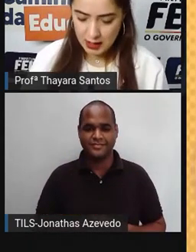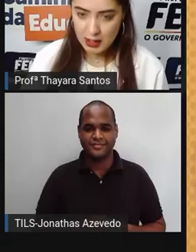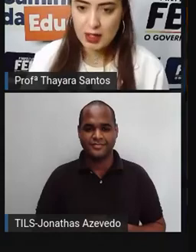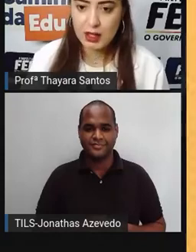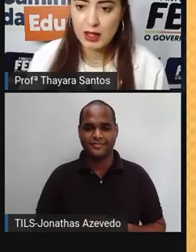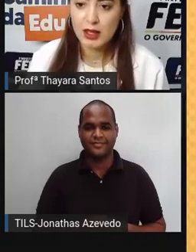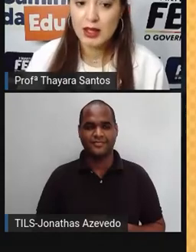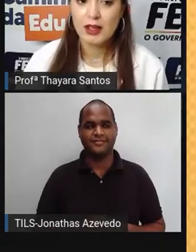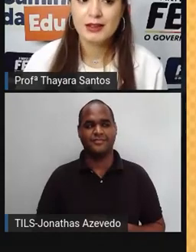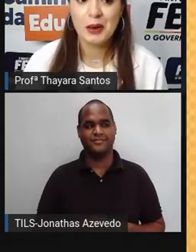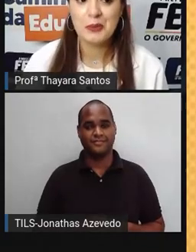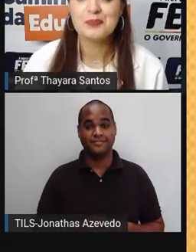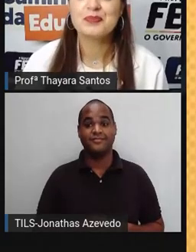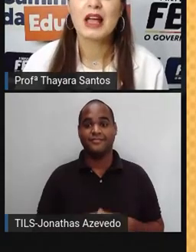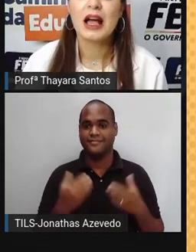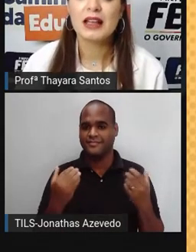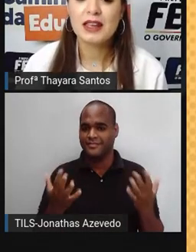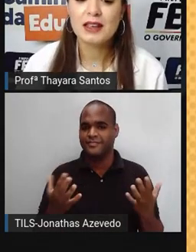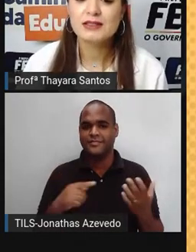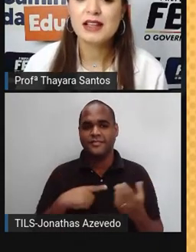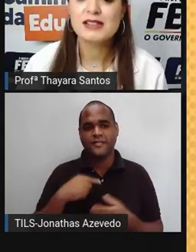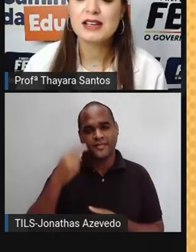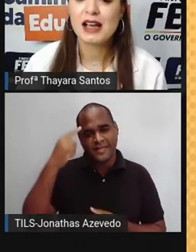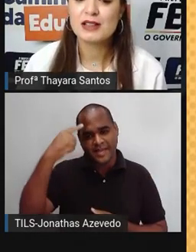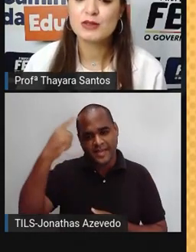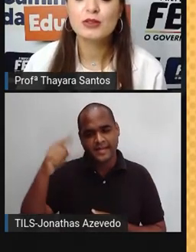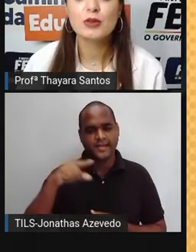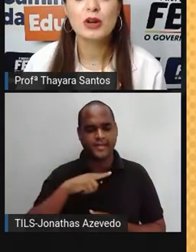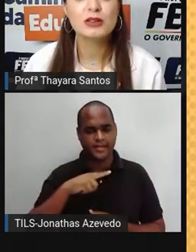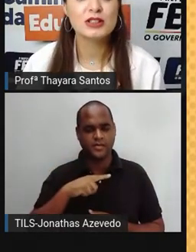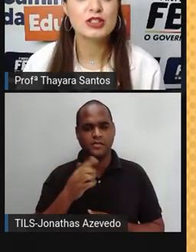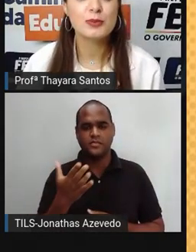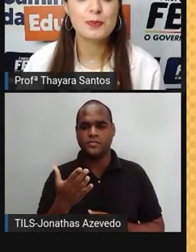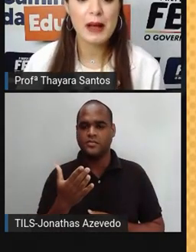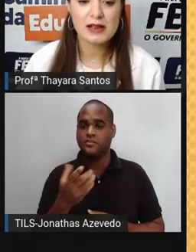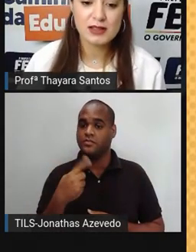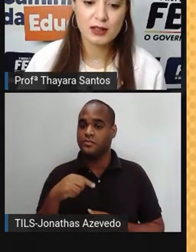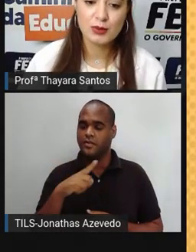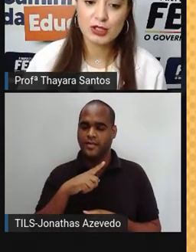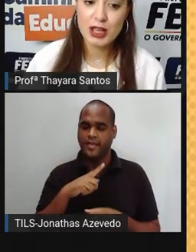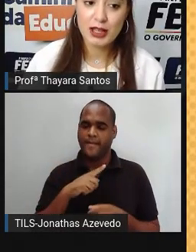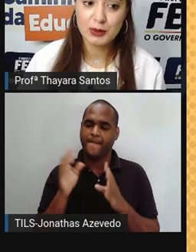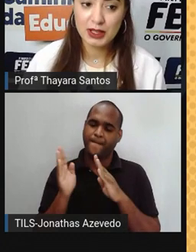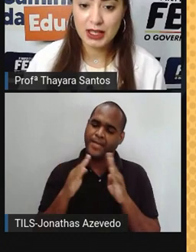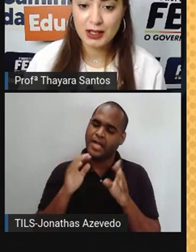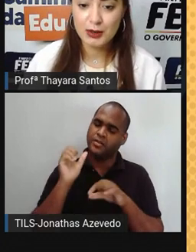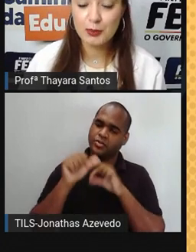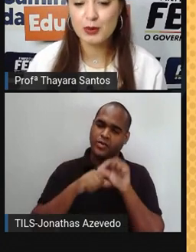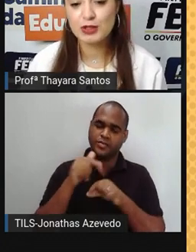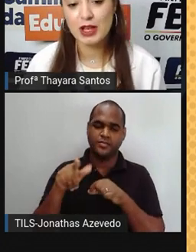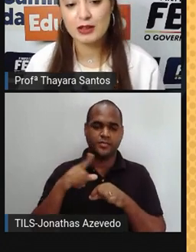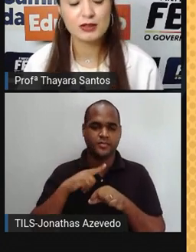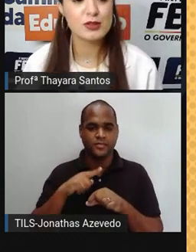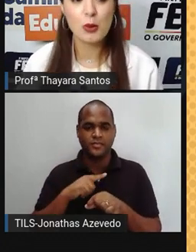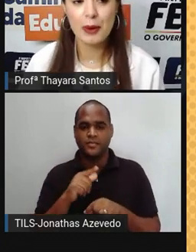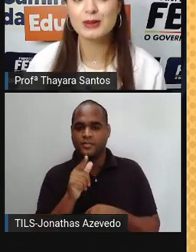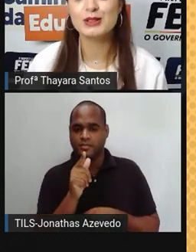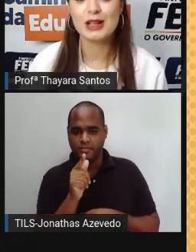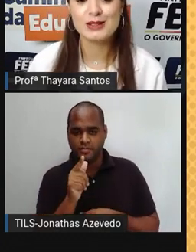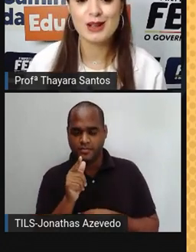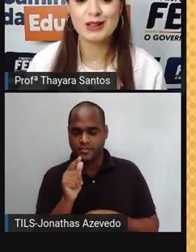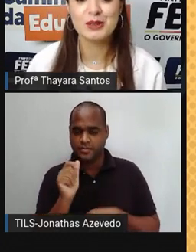bom então aqui nesse caso quando a gente passa do estado líquido para o estado